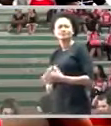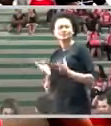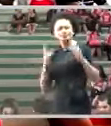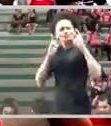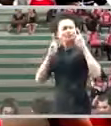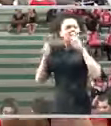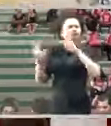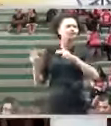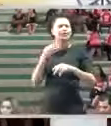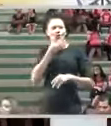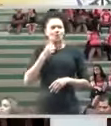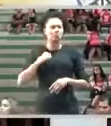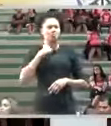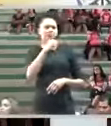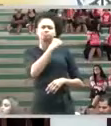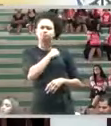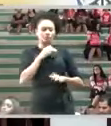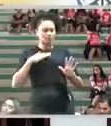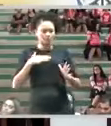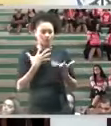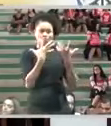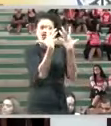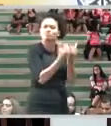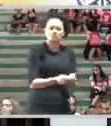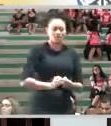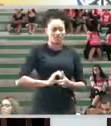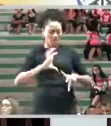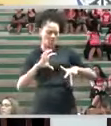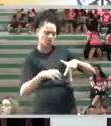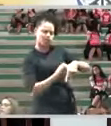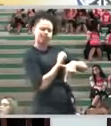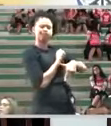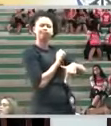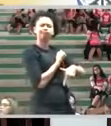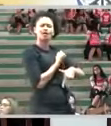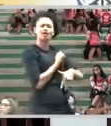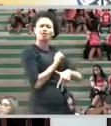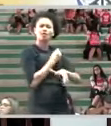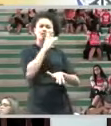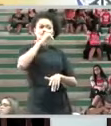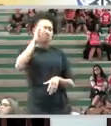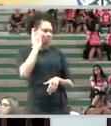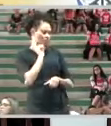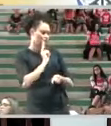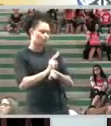Veja que Samuel não intervém na corrupção. Deus guarda Samuel.